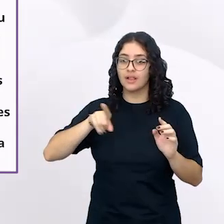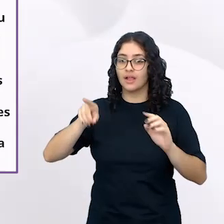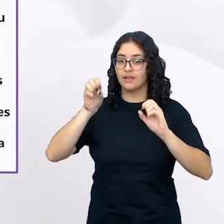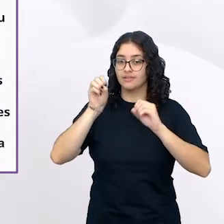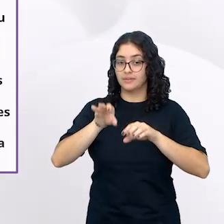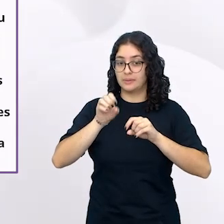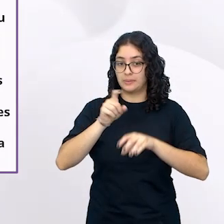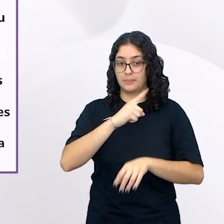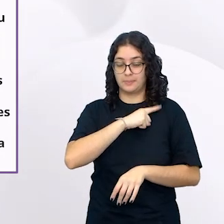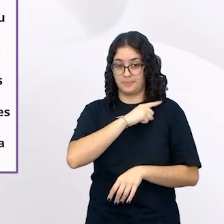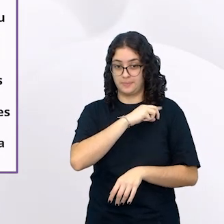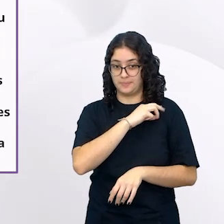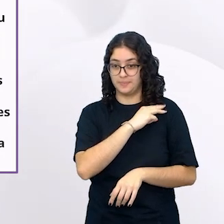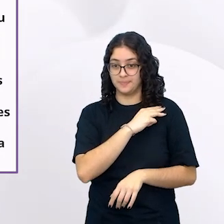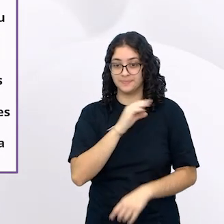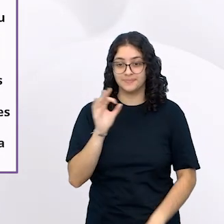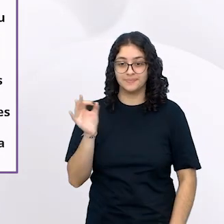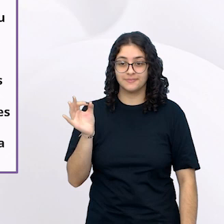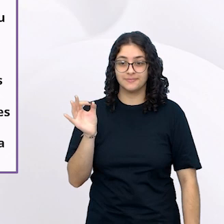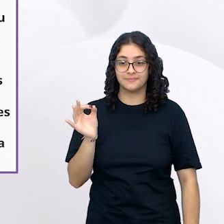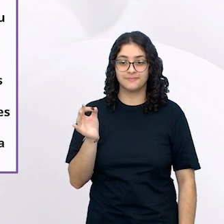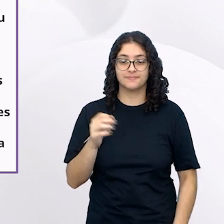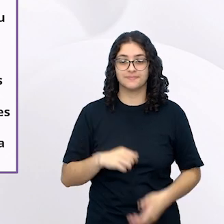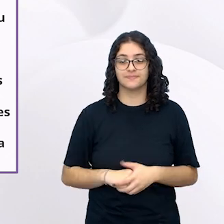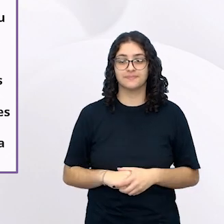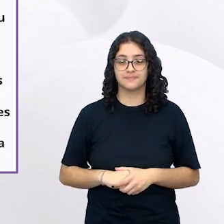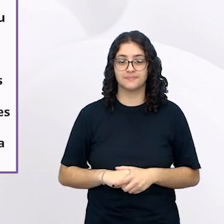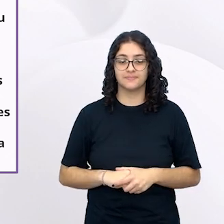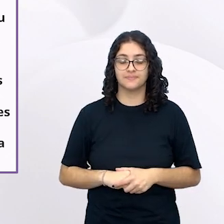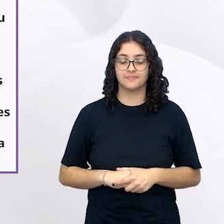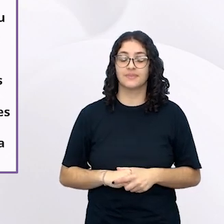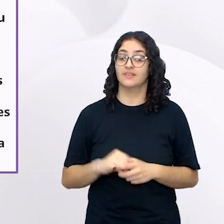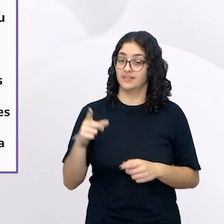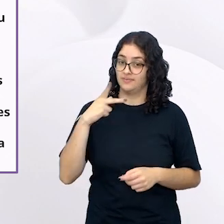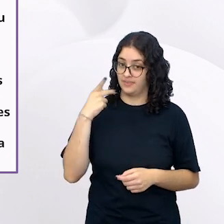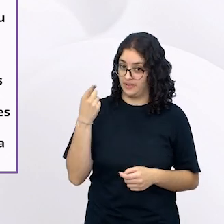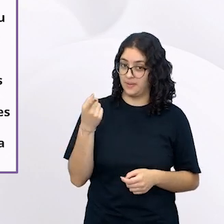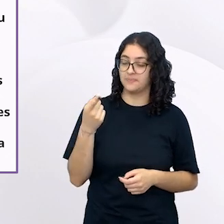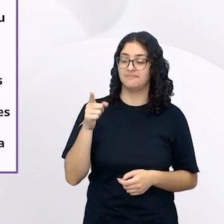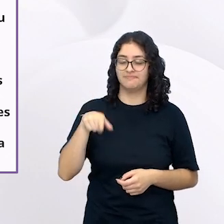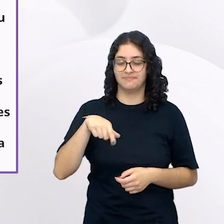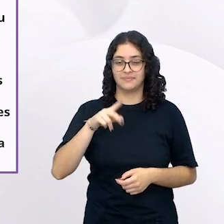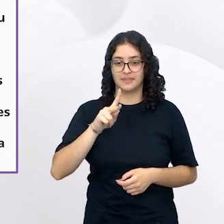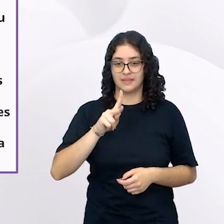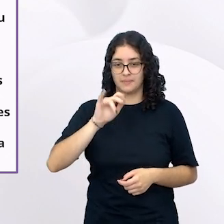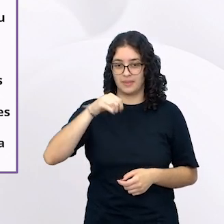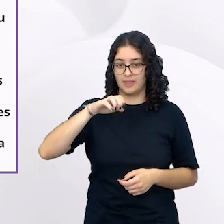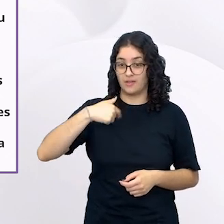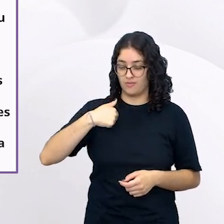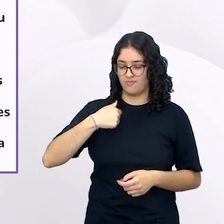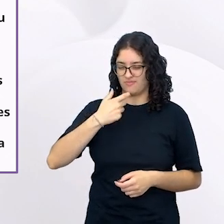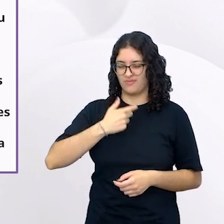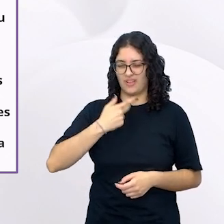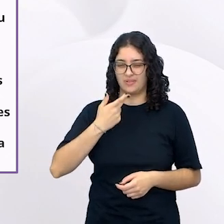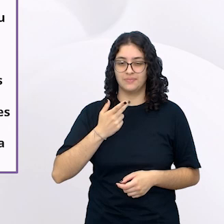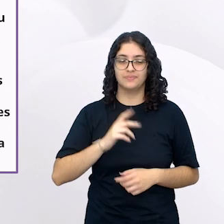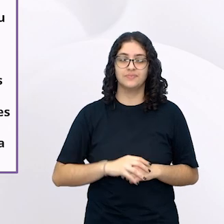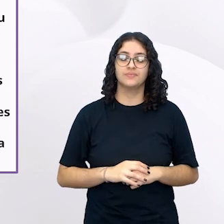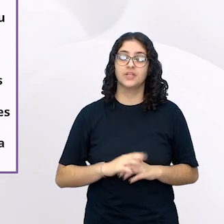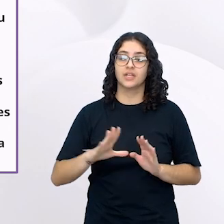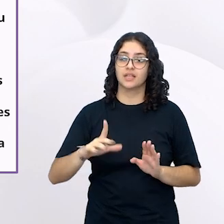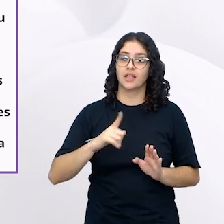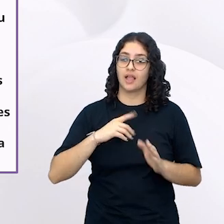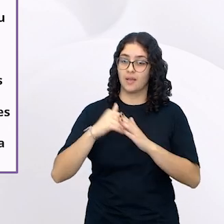médio, né? Você gostaria de falar, Terezinha? Vou falar, Kimie. A gente tem aí as habilidades do